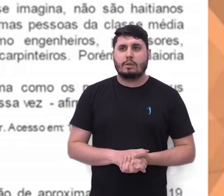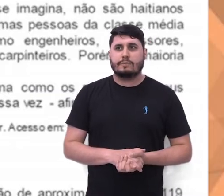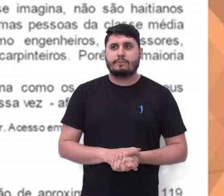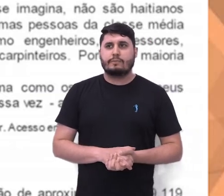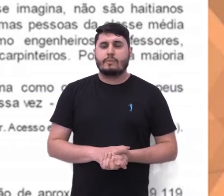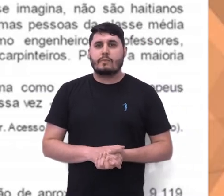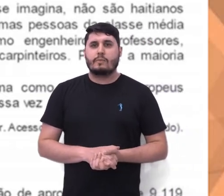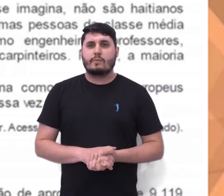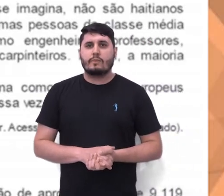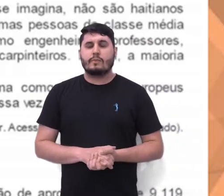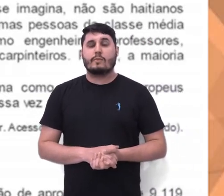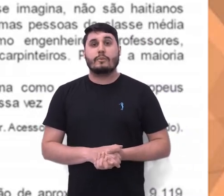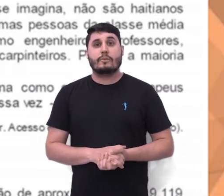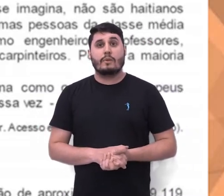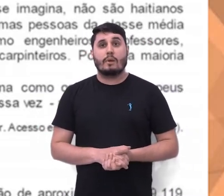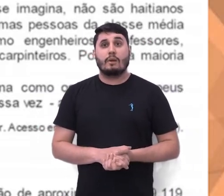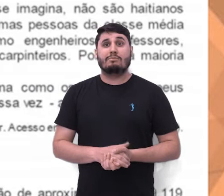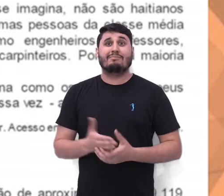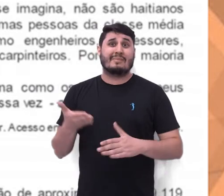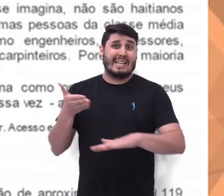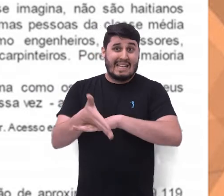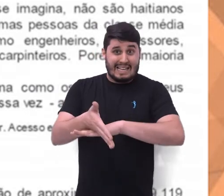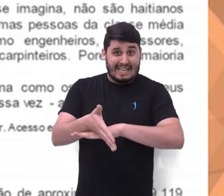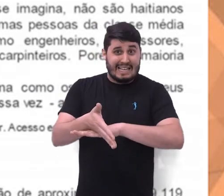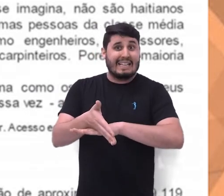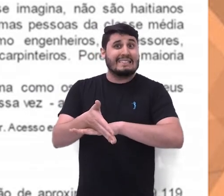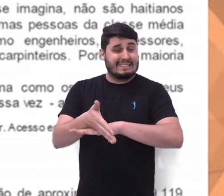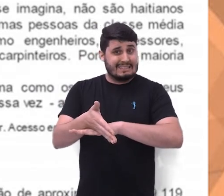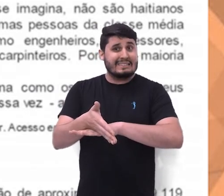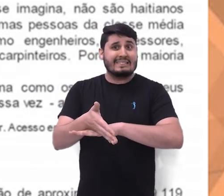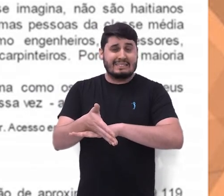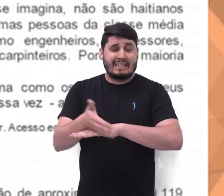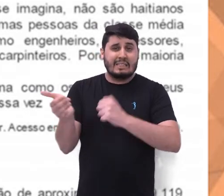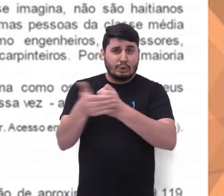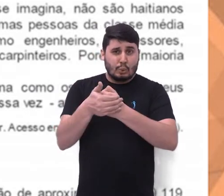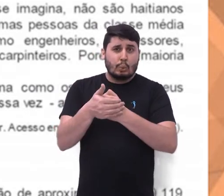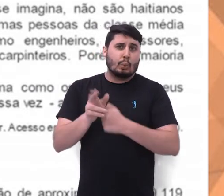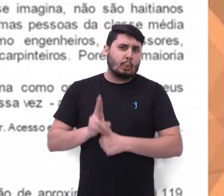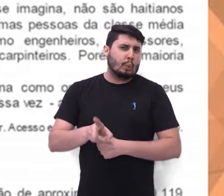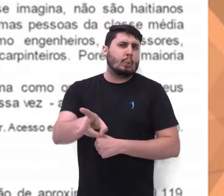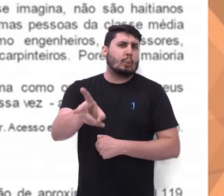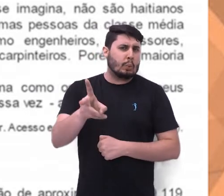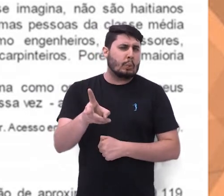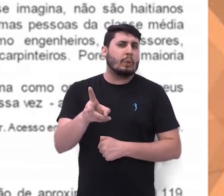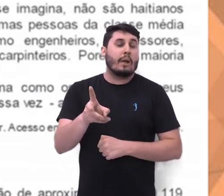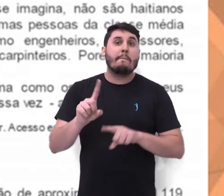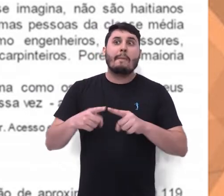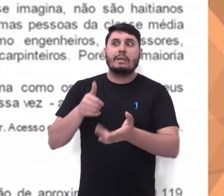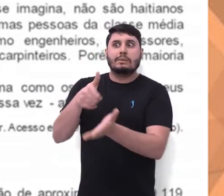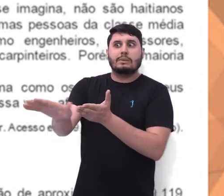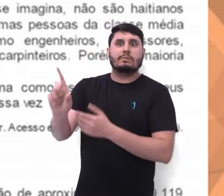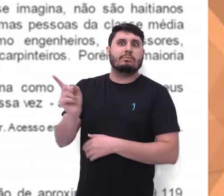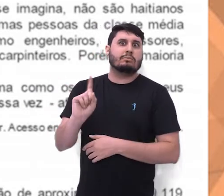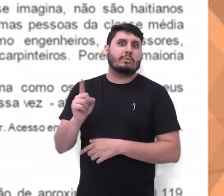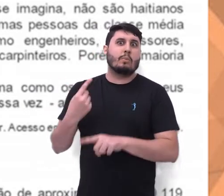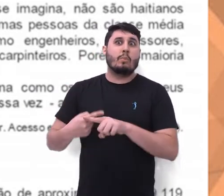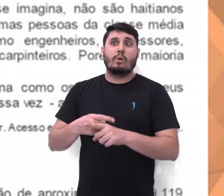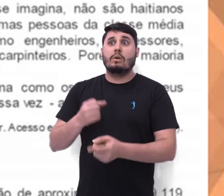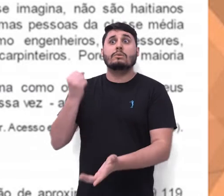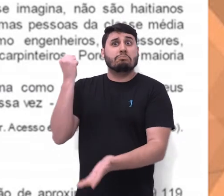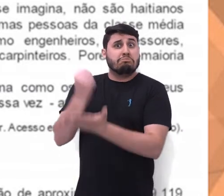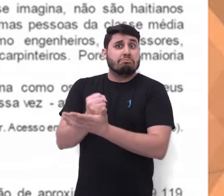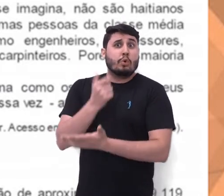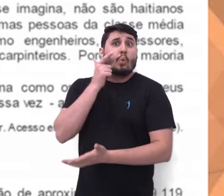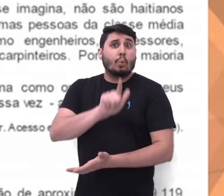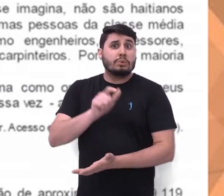Desde então, a entrada ilegal continua, mas eles não são expulsos. Obtêm visto humanitário e conseguem